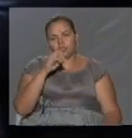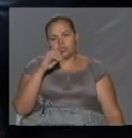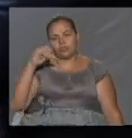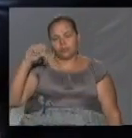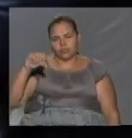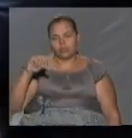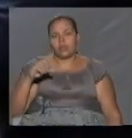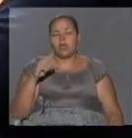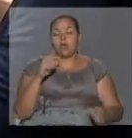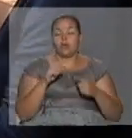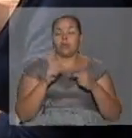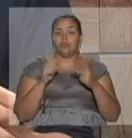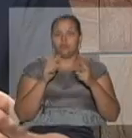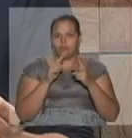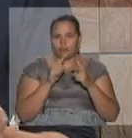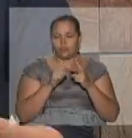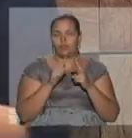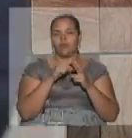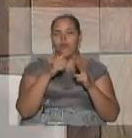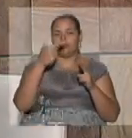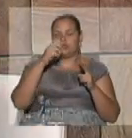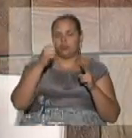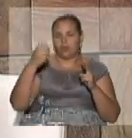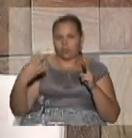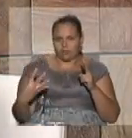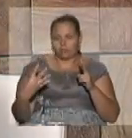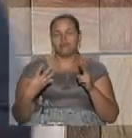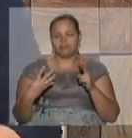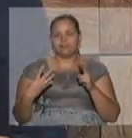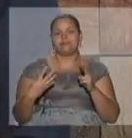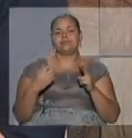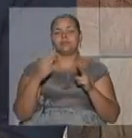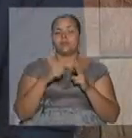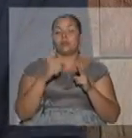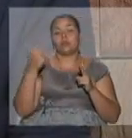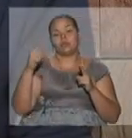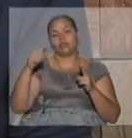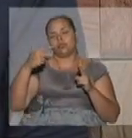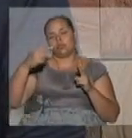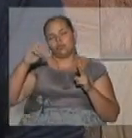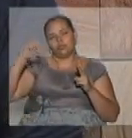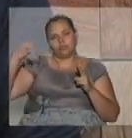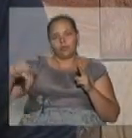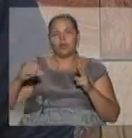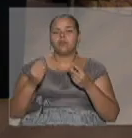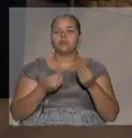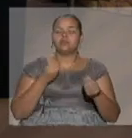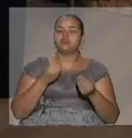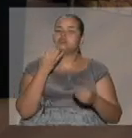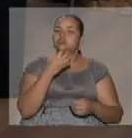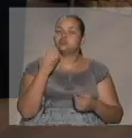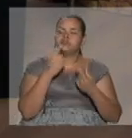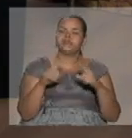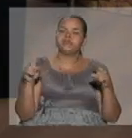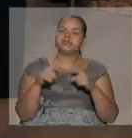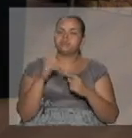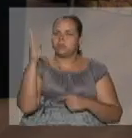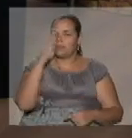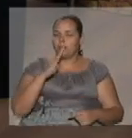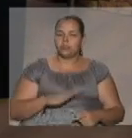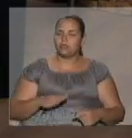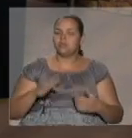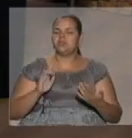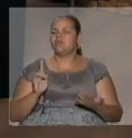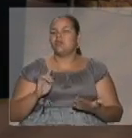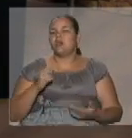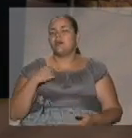Esse é 2014 e esse o 10 cordas instrumental 2009. Isso. Como é que vai a música instrumental no Brasil? Rapidinho. A gente não dá muita bola